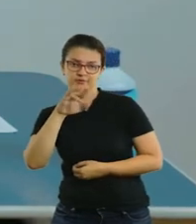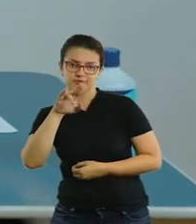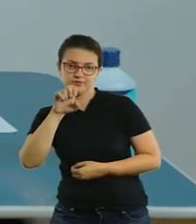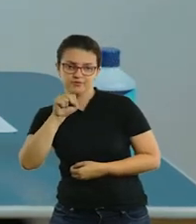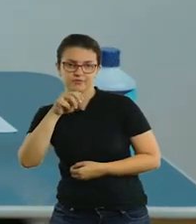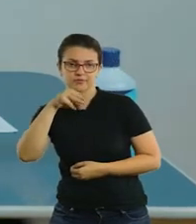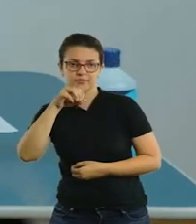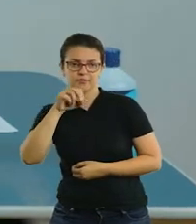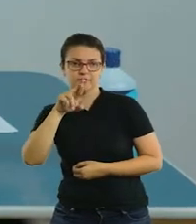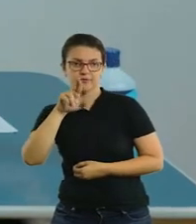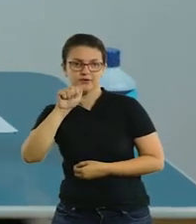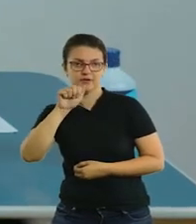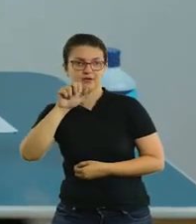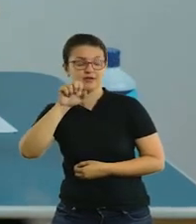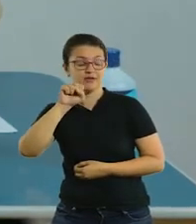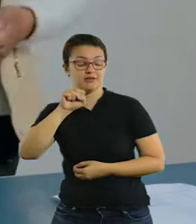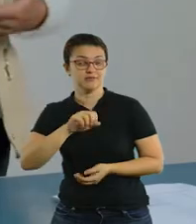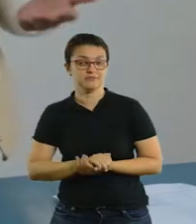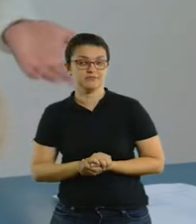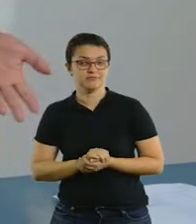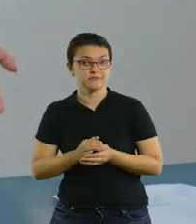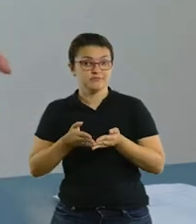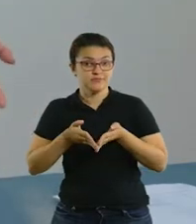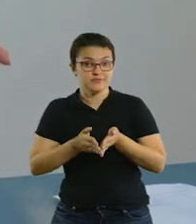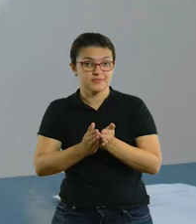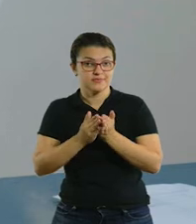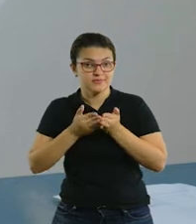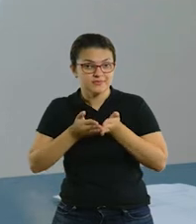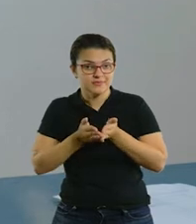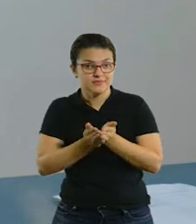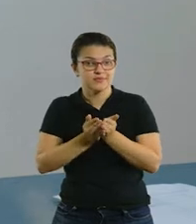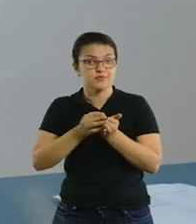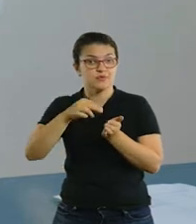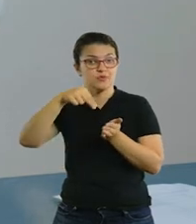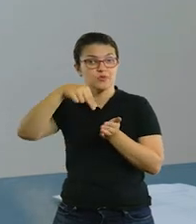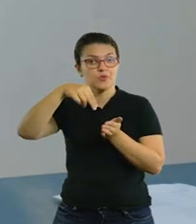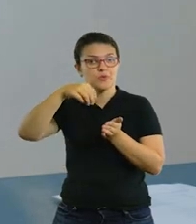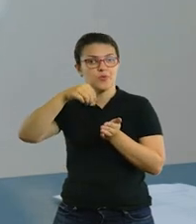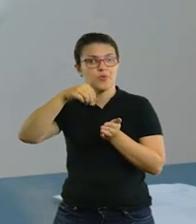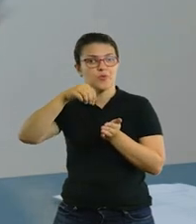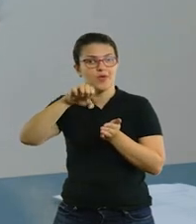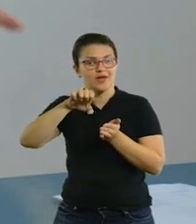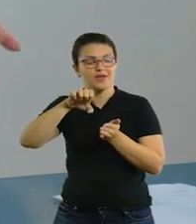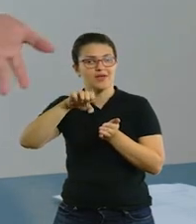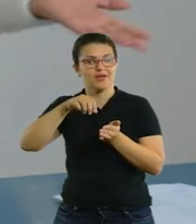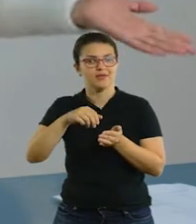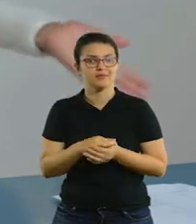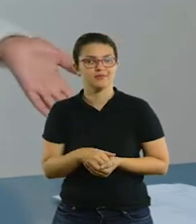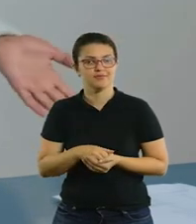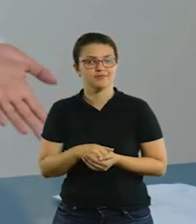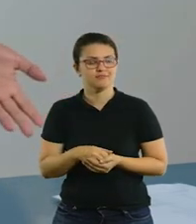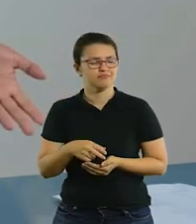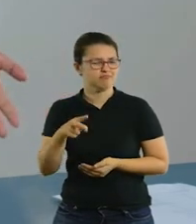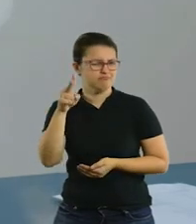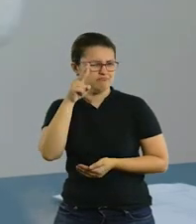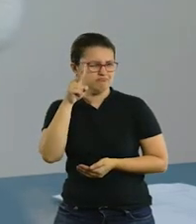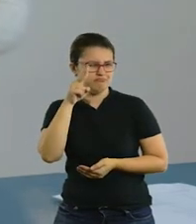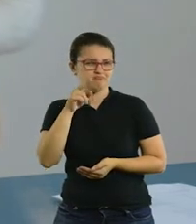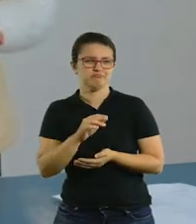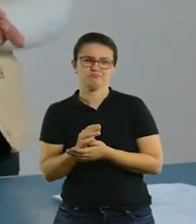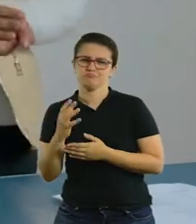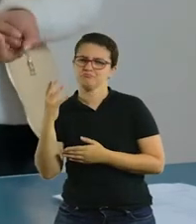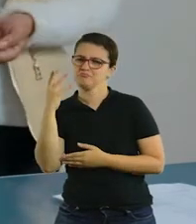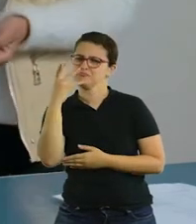o livro A Arca de Noé, tá? Os poemas desse livro foram musicados e se tornaram lindas e divertidas canções.